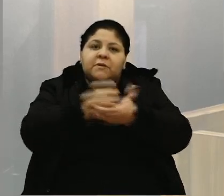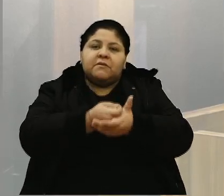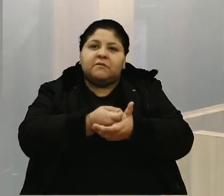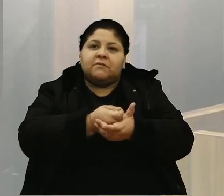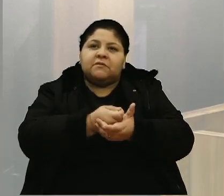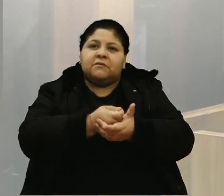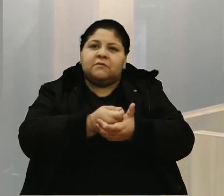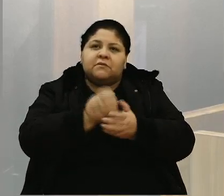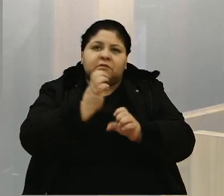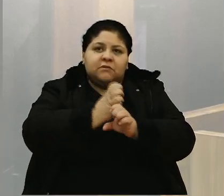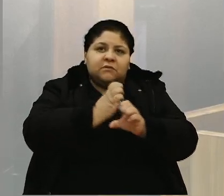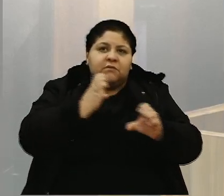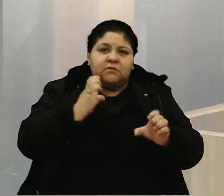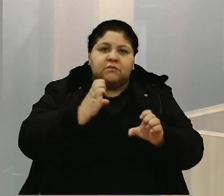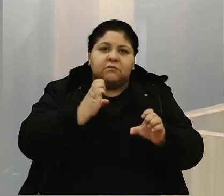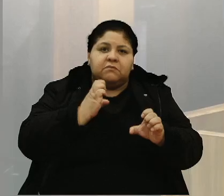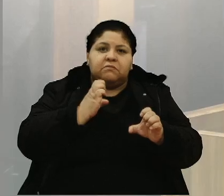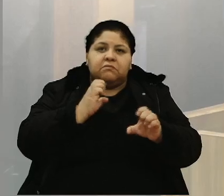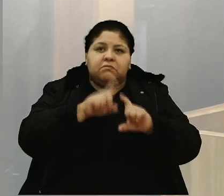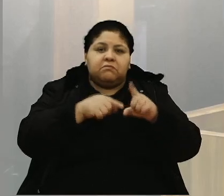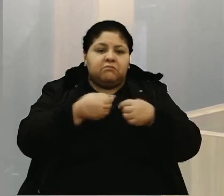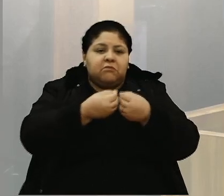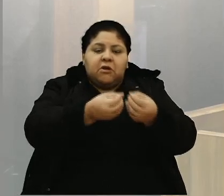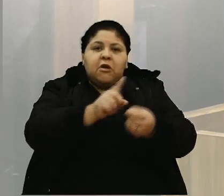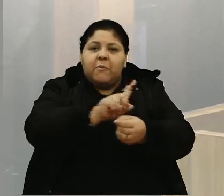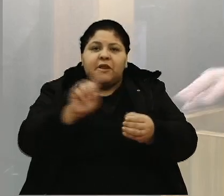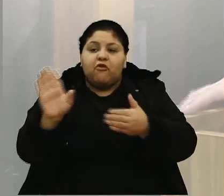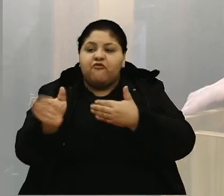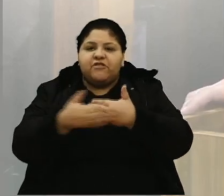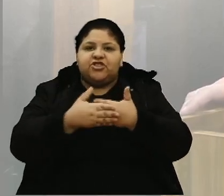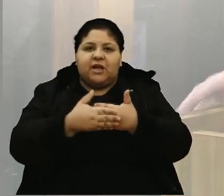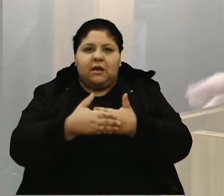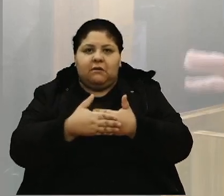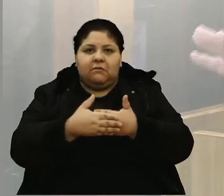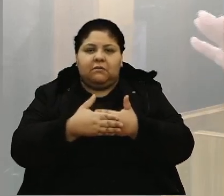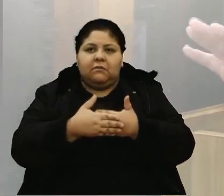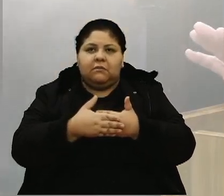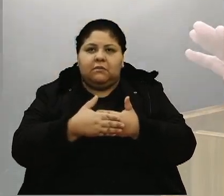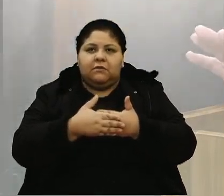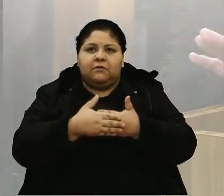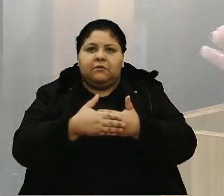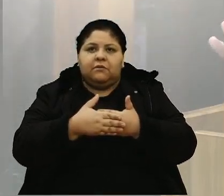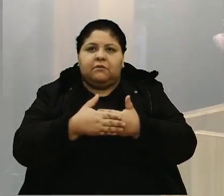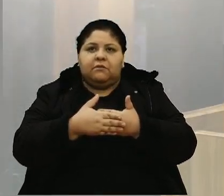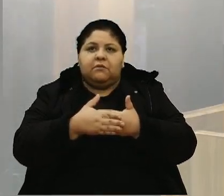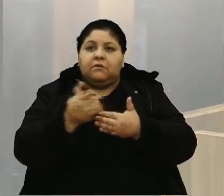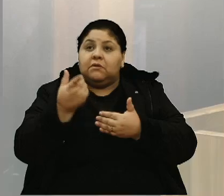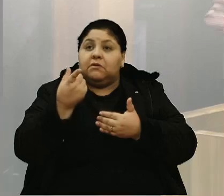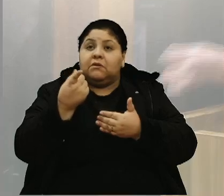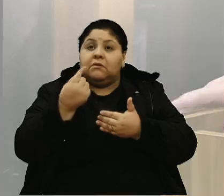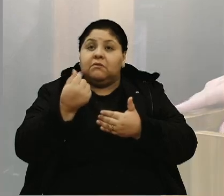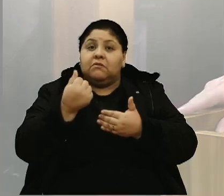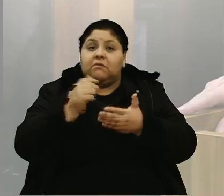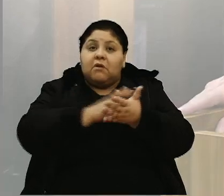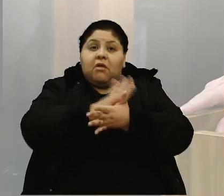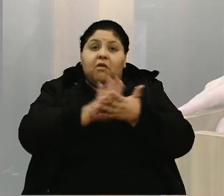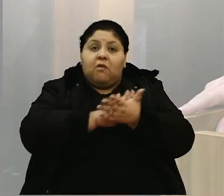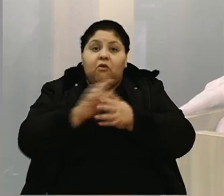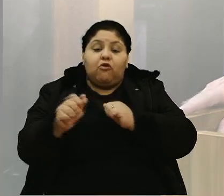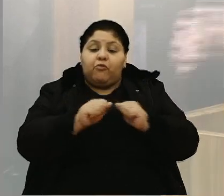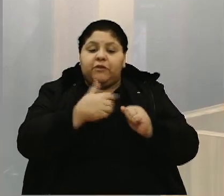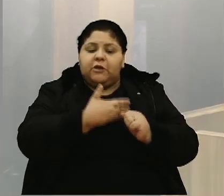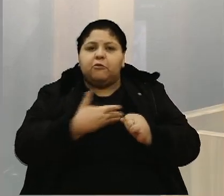nós damos engenheiro, damos material para não fechar a UBS. Isso sem custo nenhum para o poder